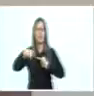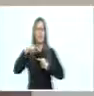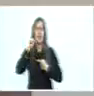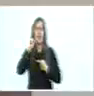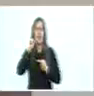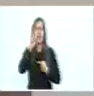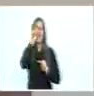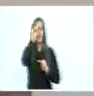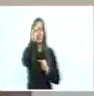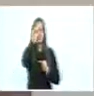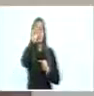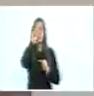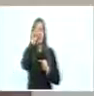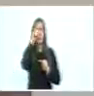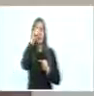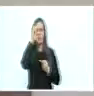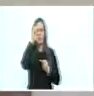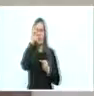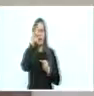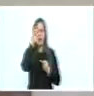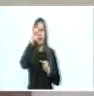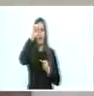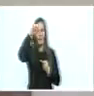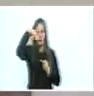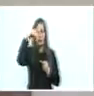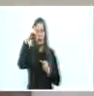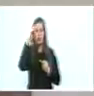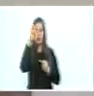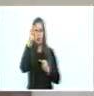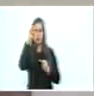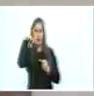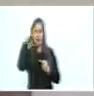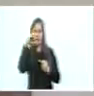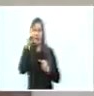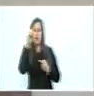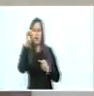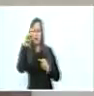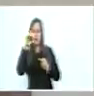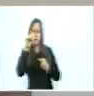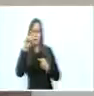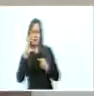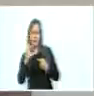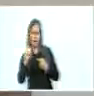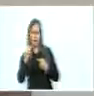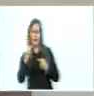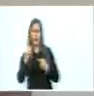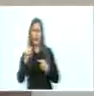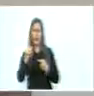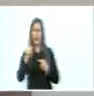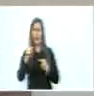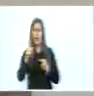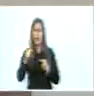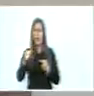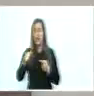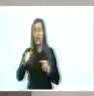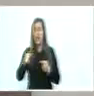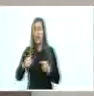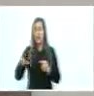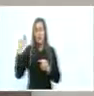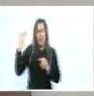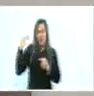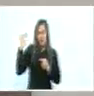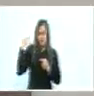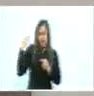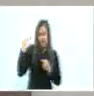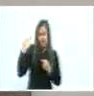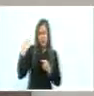superintendência. Naquela ocasião, nós tiramos aqui como encaminhamento, audiência pública essa